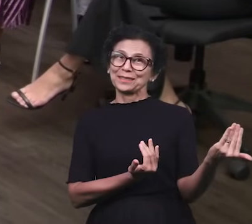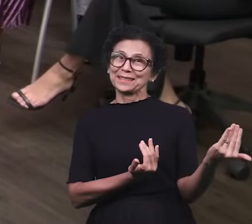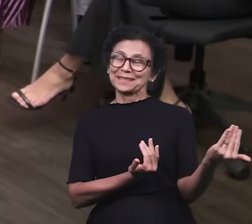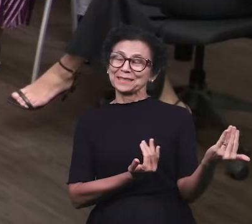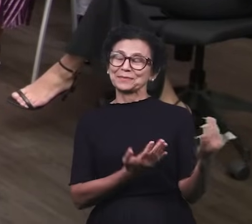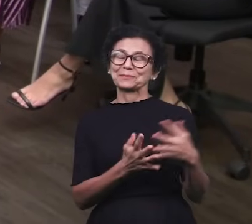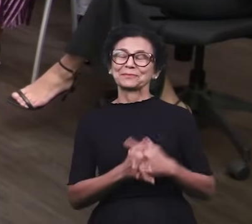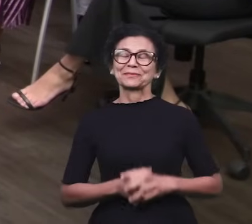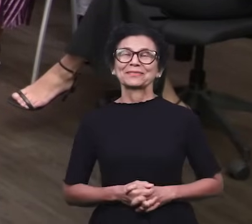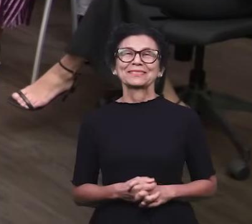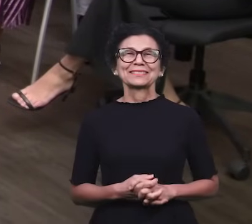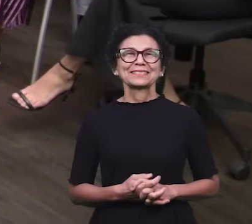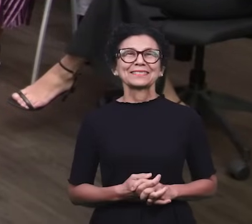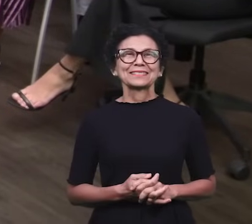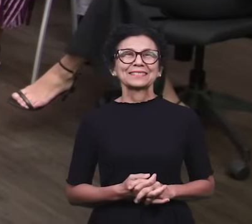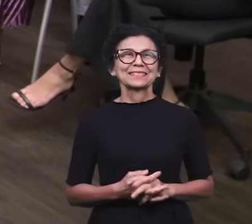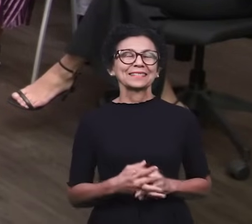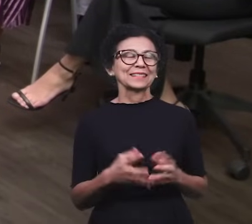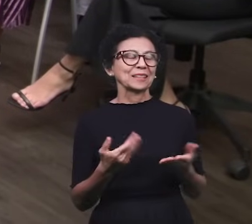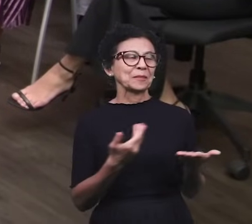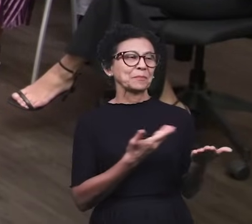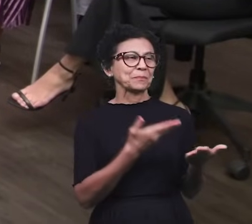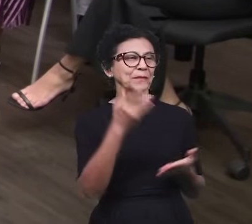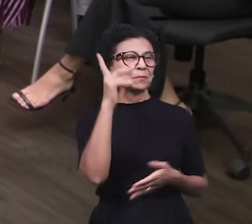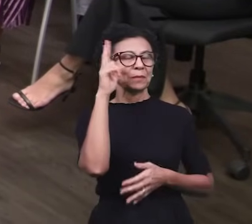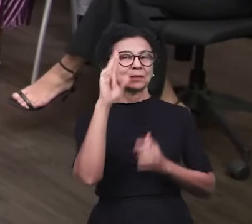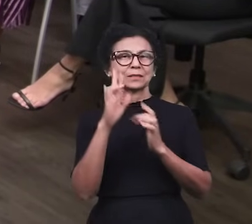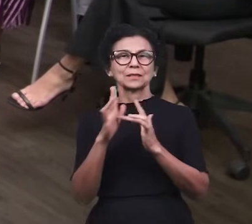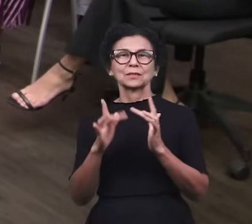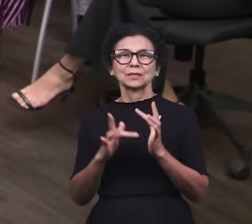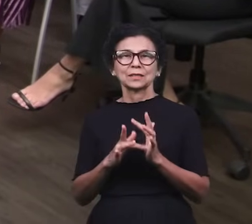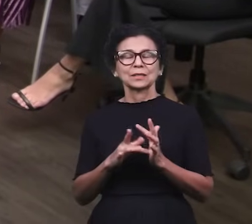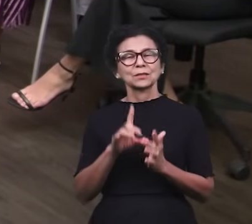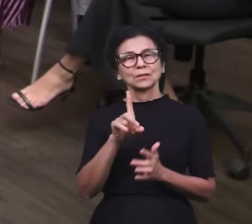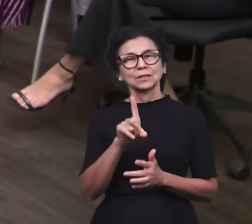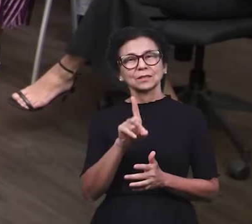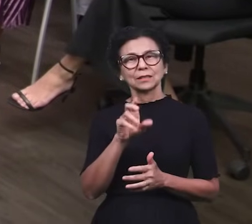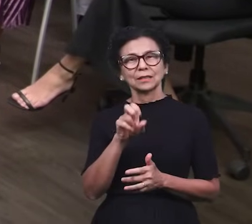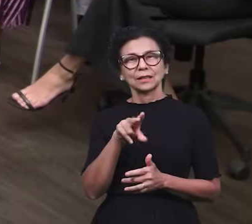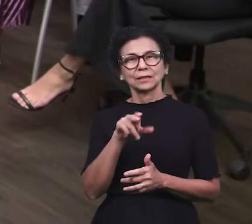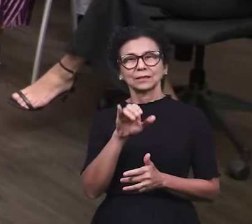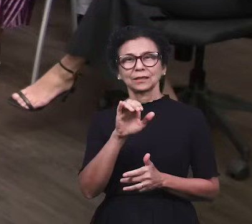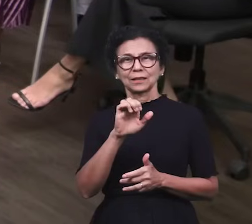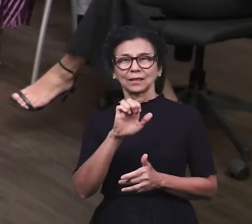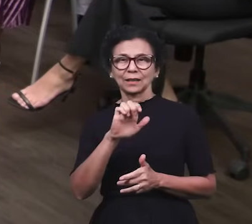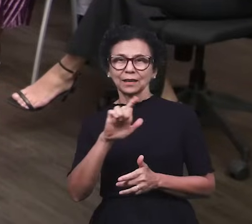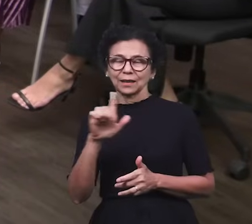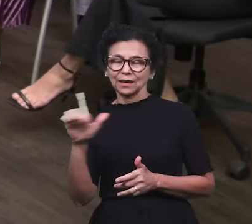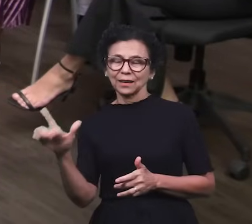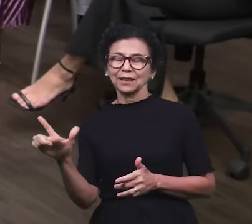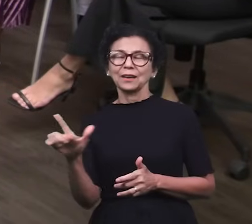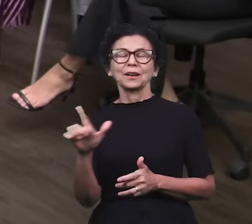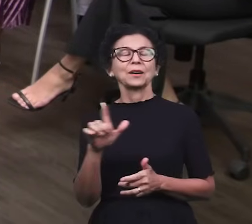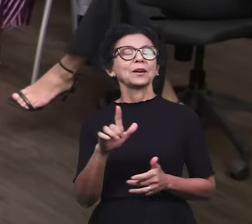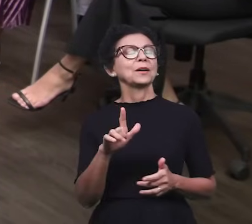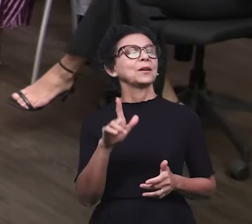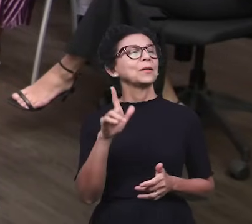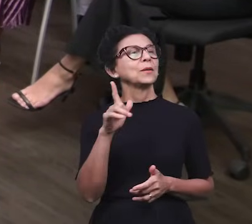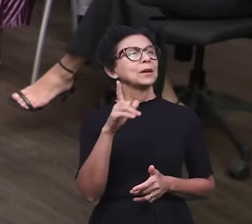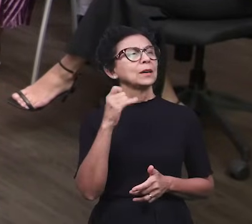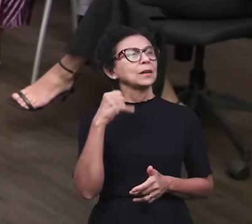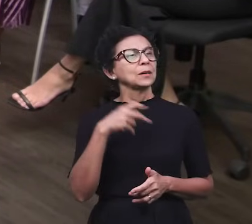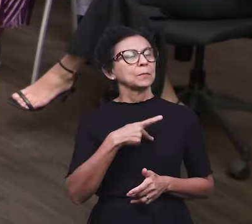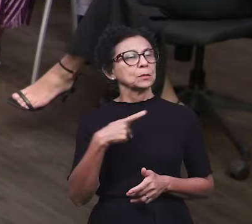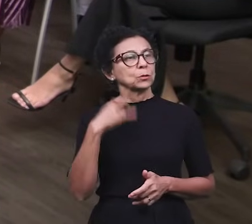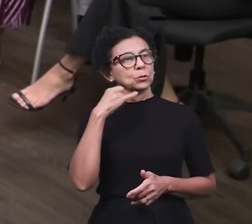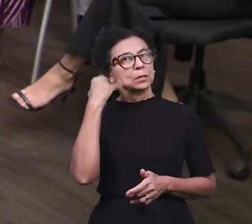começar saudando aqui o nosso convidado, Daniel Carrareto. A paz do Senhor, Daniel. Paz do Senhor, jovens, pastor Josias, todos que estão nos